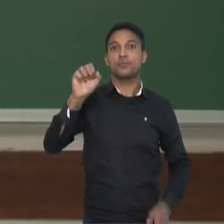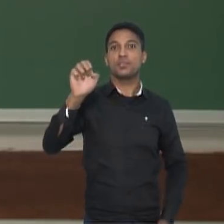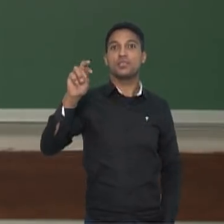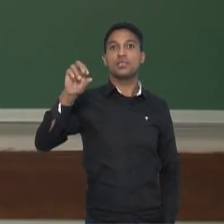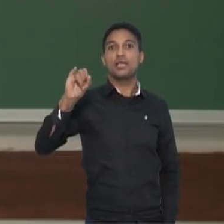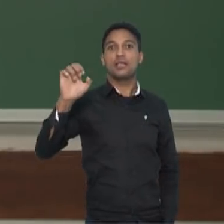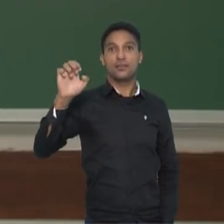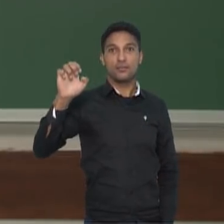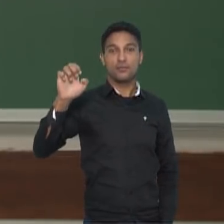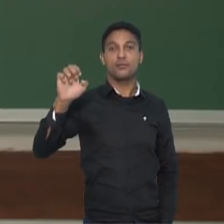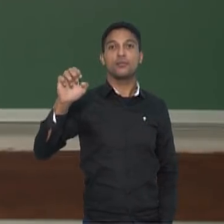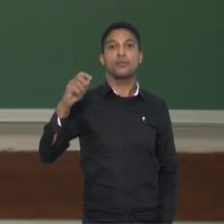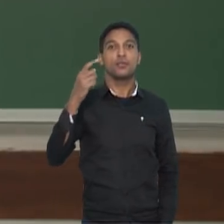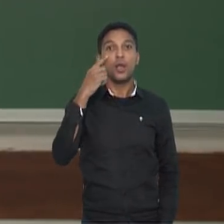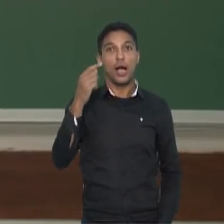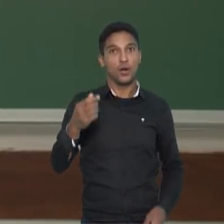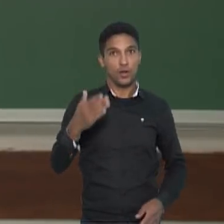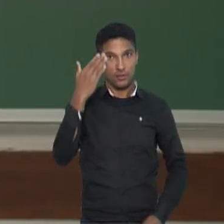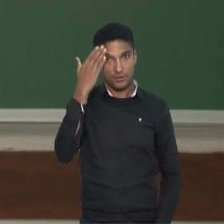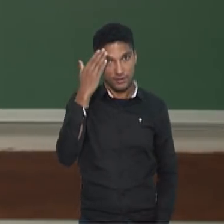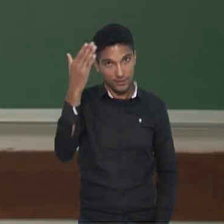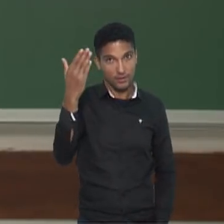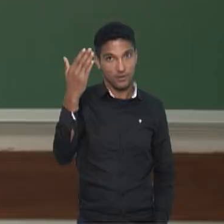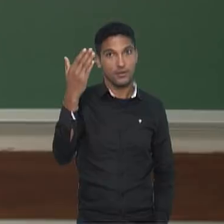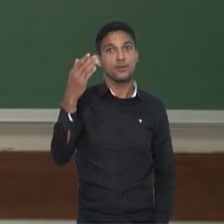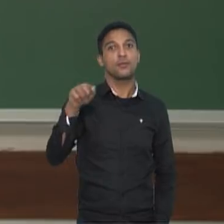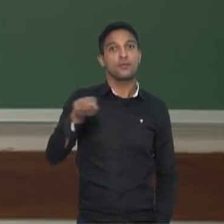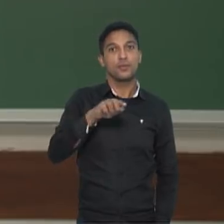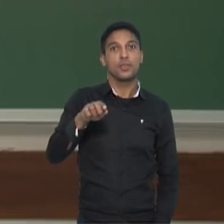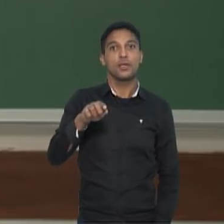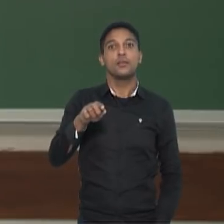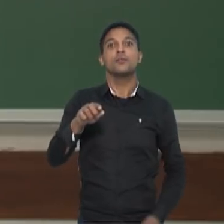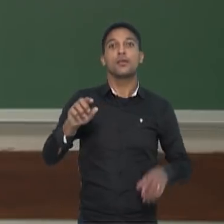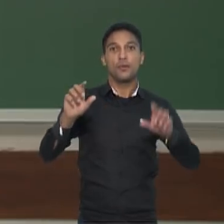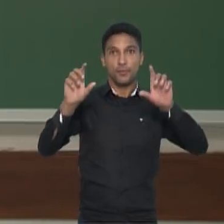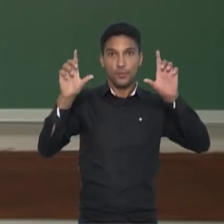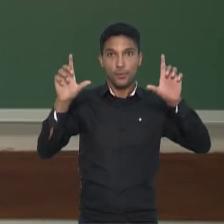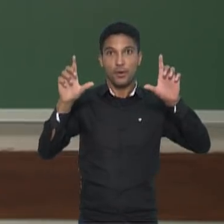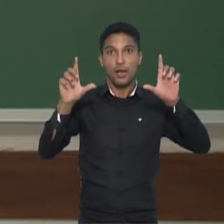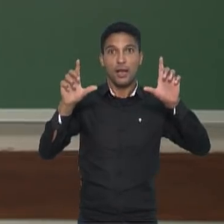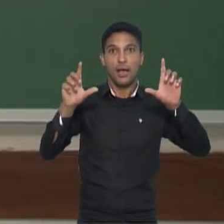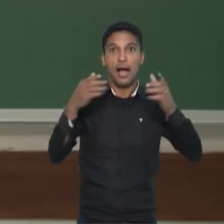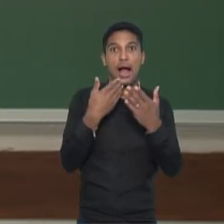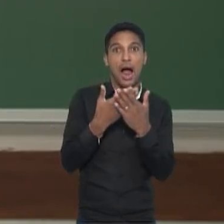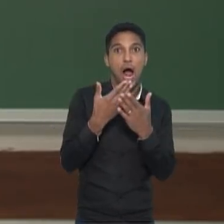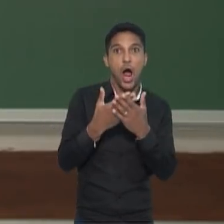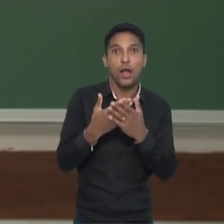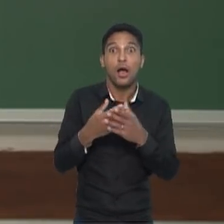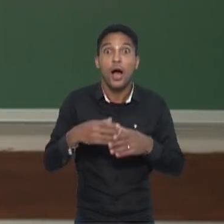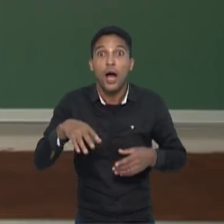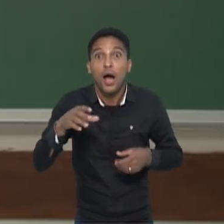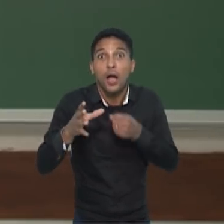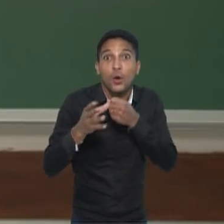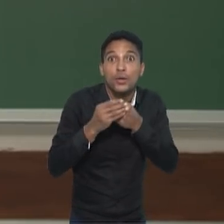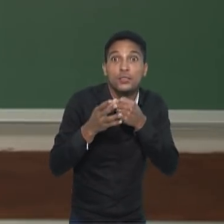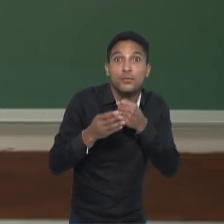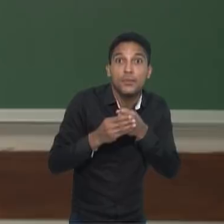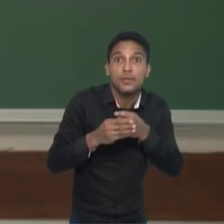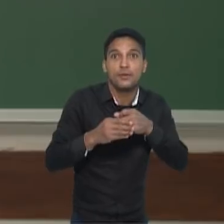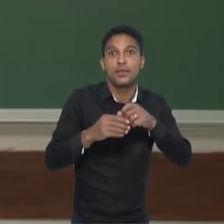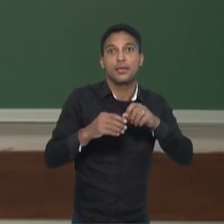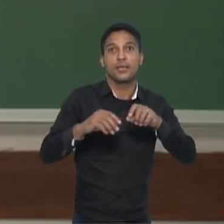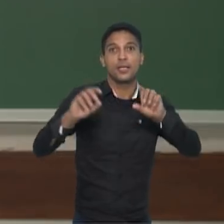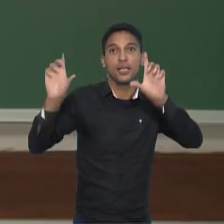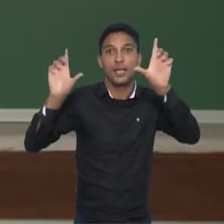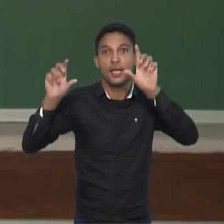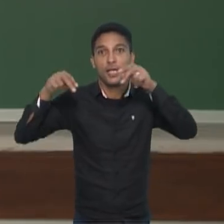me despedindo de vocês, eu agradeço para quem viu até aqui, eu espero que vocês tenham ampliado seu conhecimento sobre as séries, as novelas, e